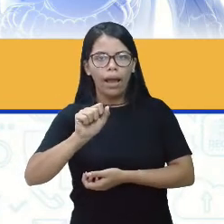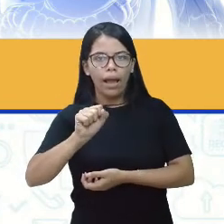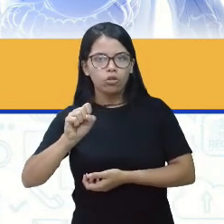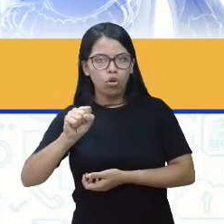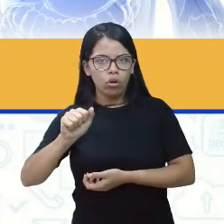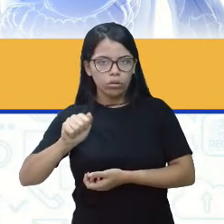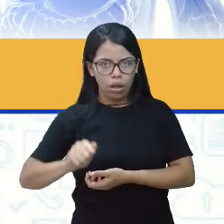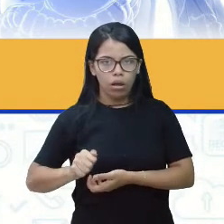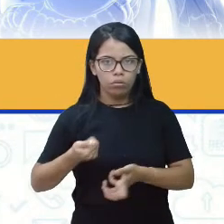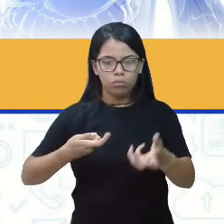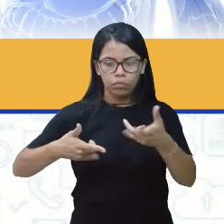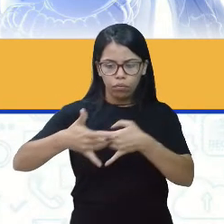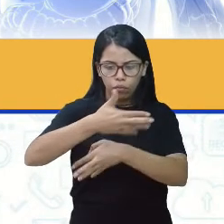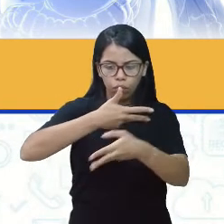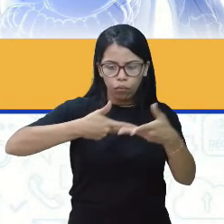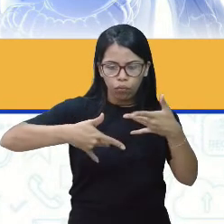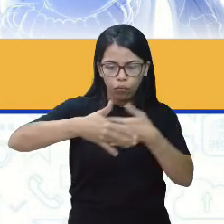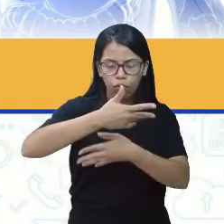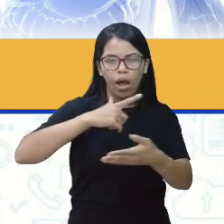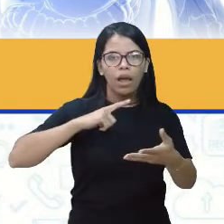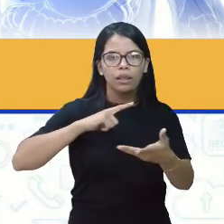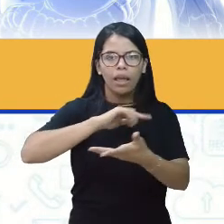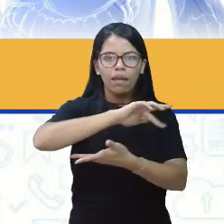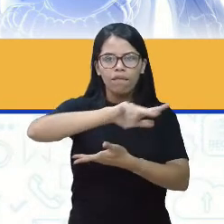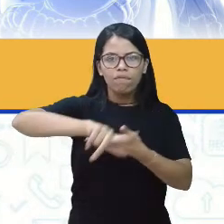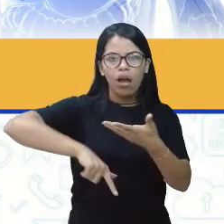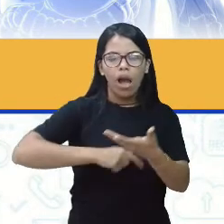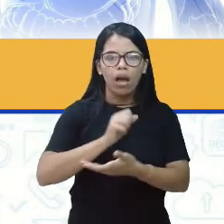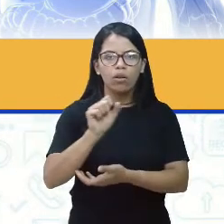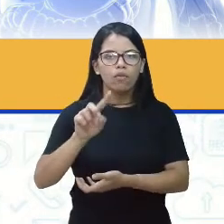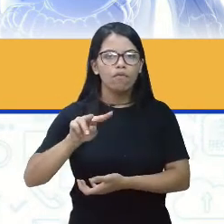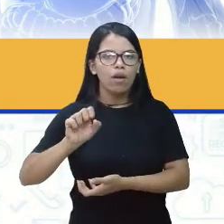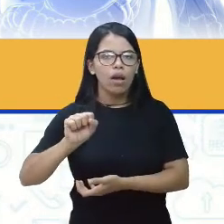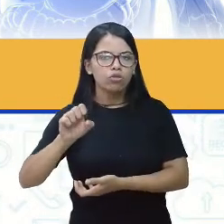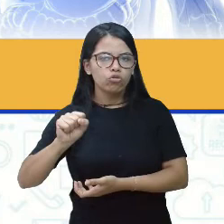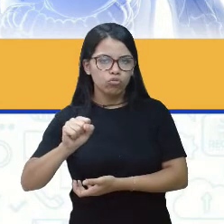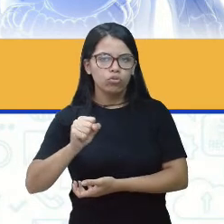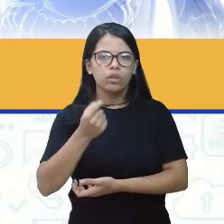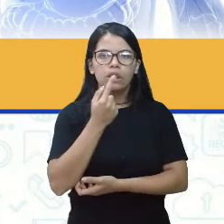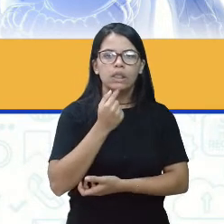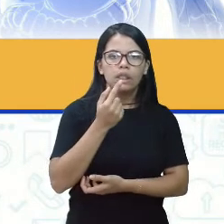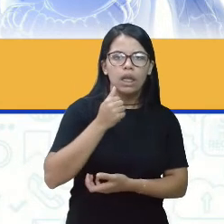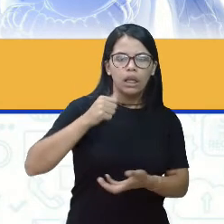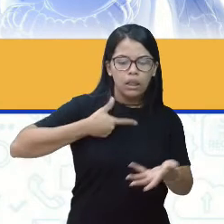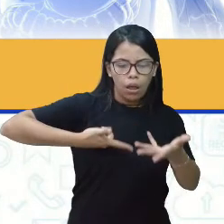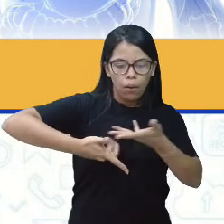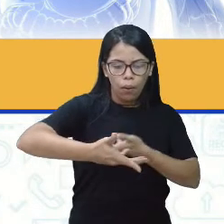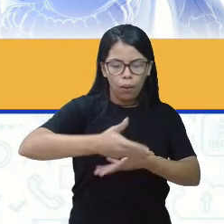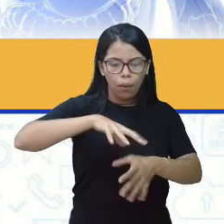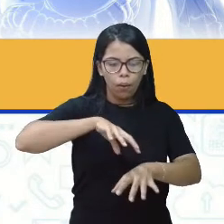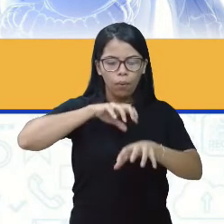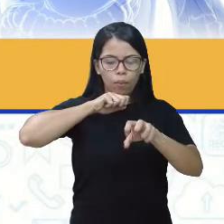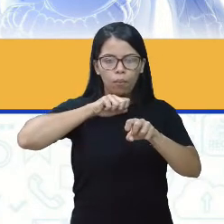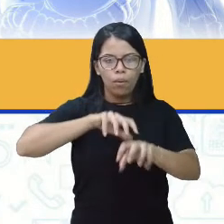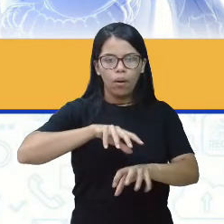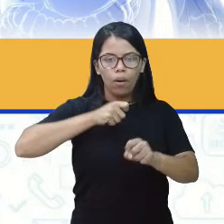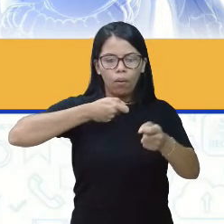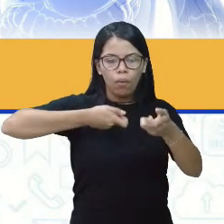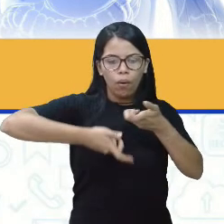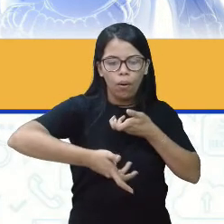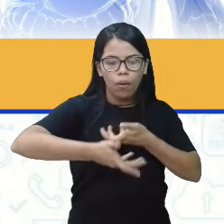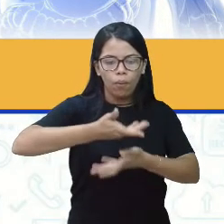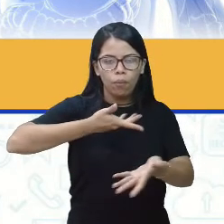fina, envolvidos por uma série de vasos sanguíneos, onde ocorrem as trocas gasosas. Vejam aí a curiosidade em